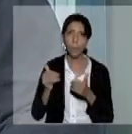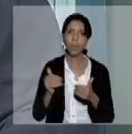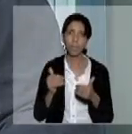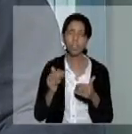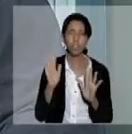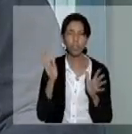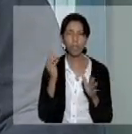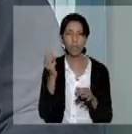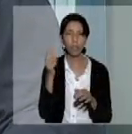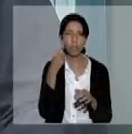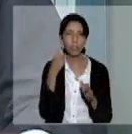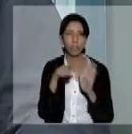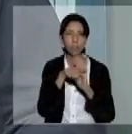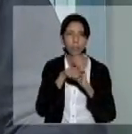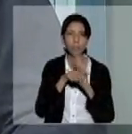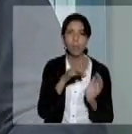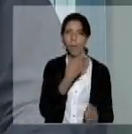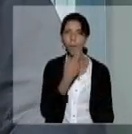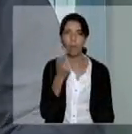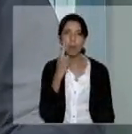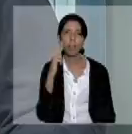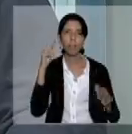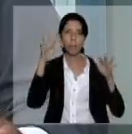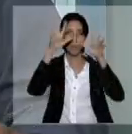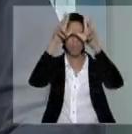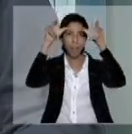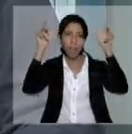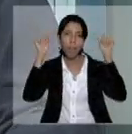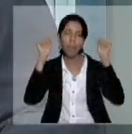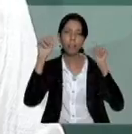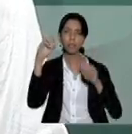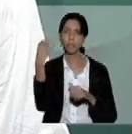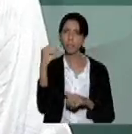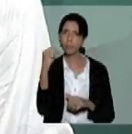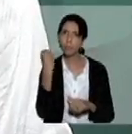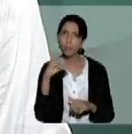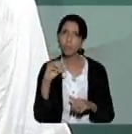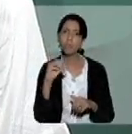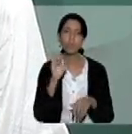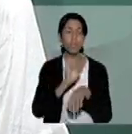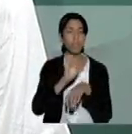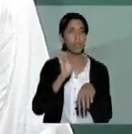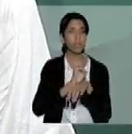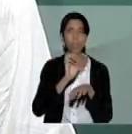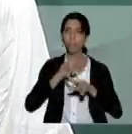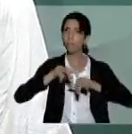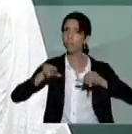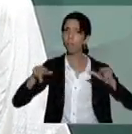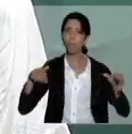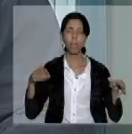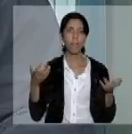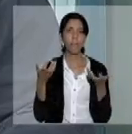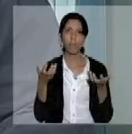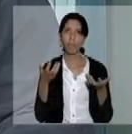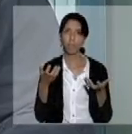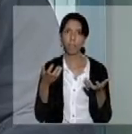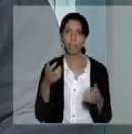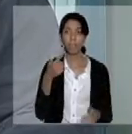esse levantamento, de Roraima, do Acre, do Rio Grande do Sul. Vem pessoas desses estados estudar aqui. Em torno